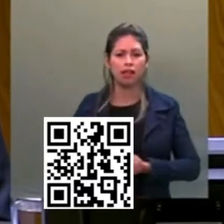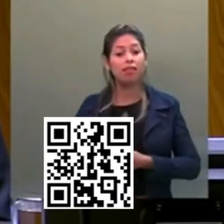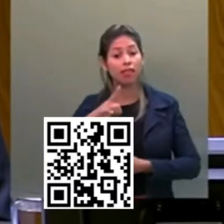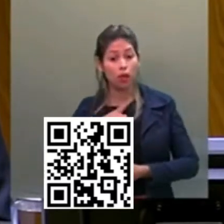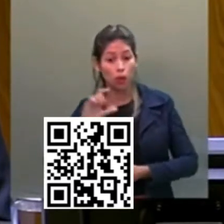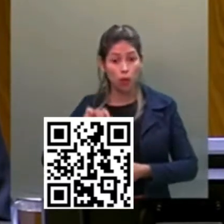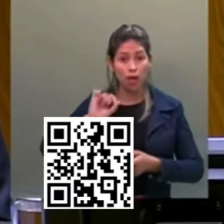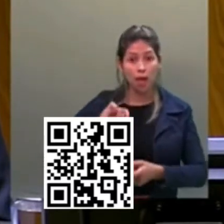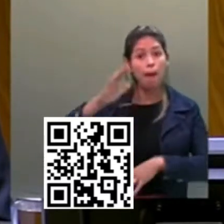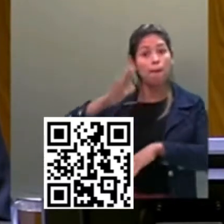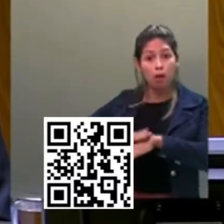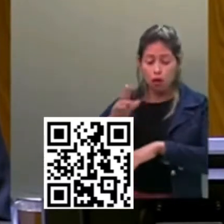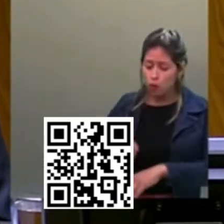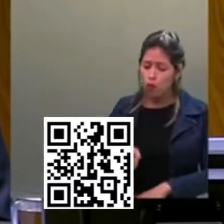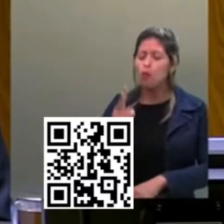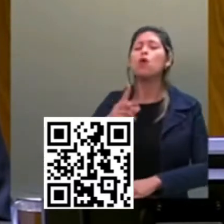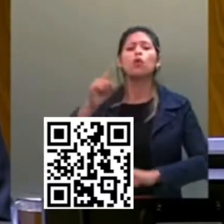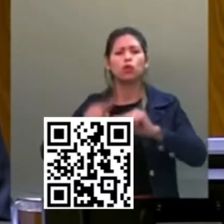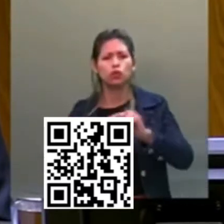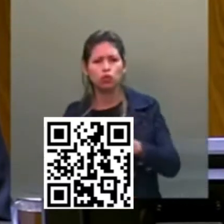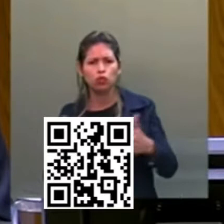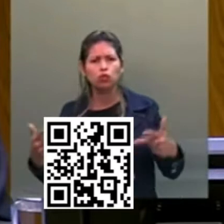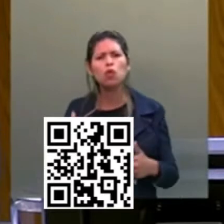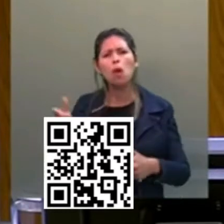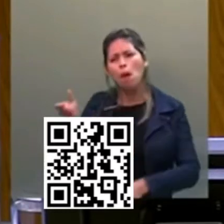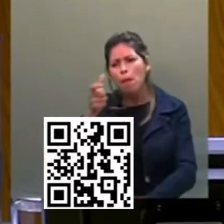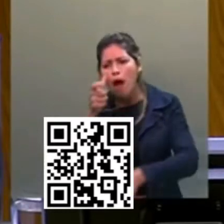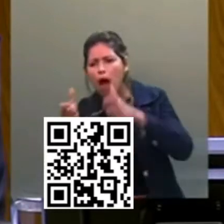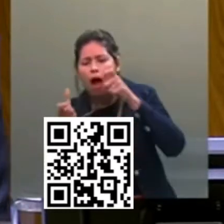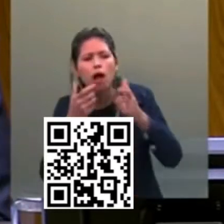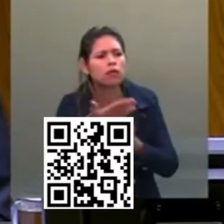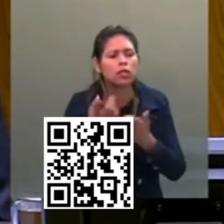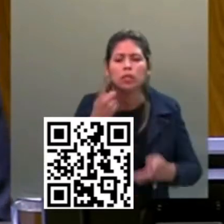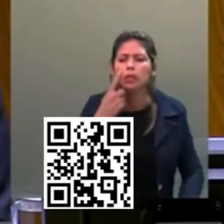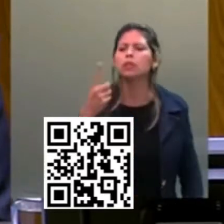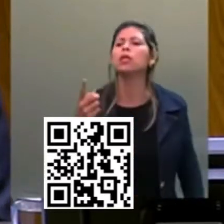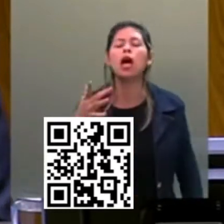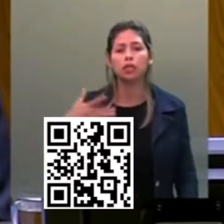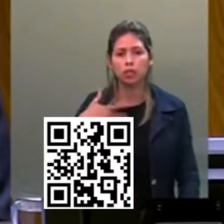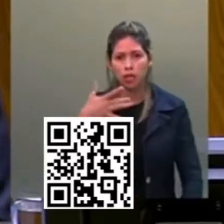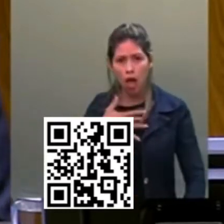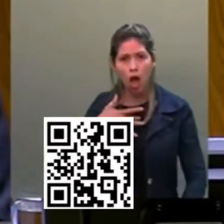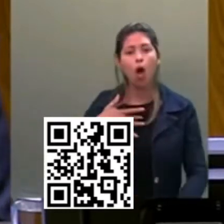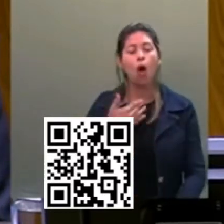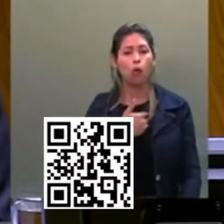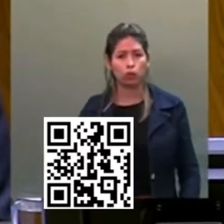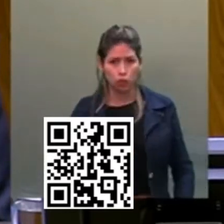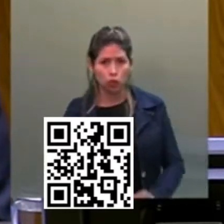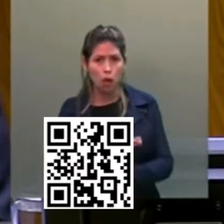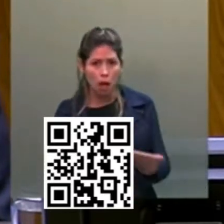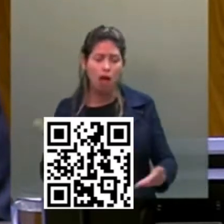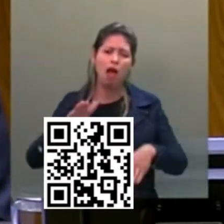mesmos modernos instrumentos, atentaram contra a saúde pública através da difusão da